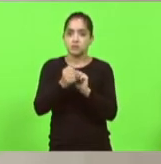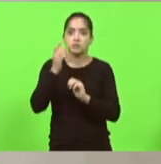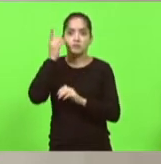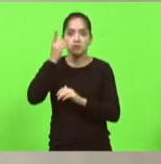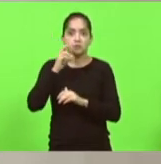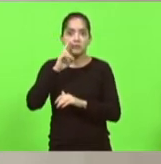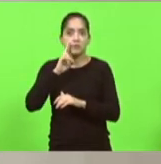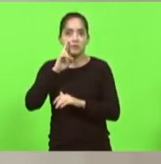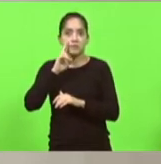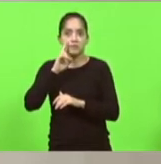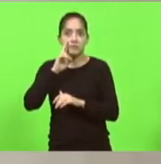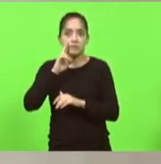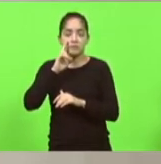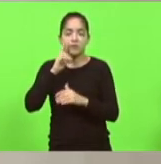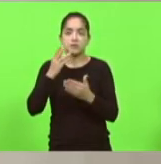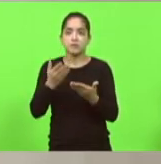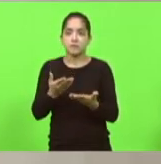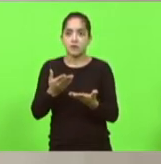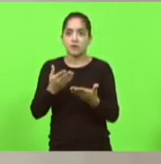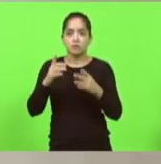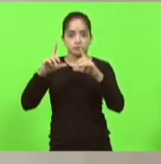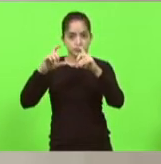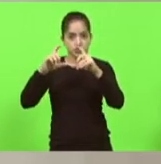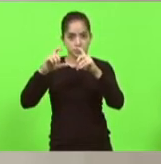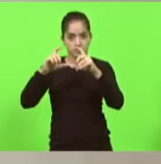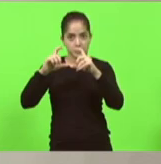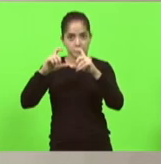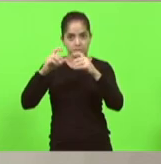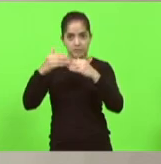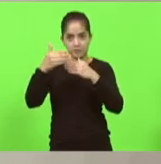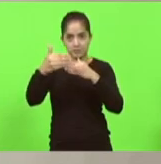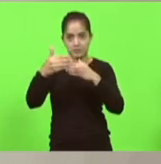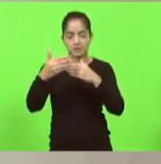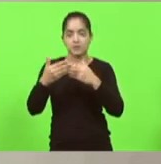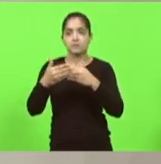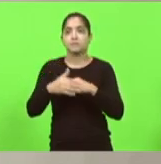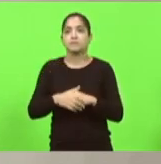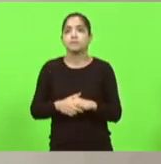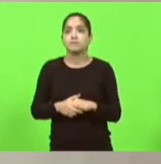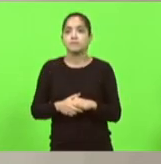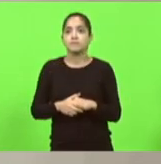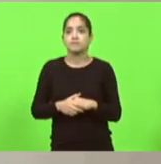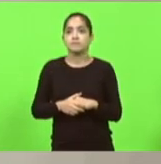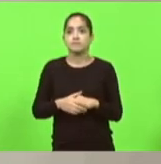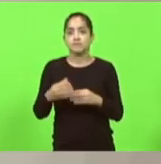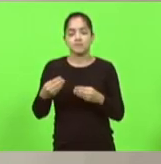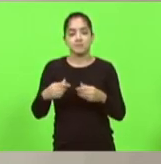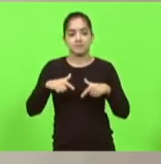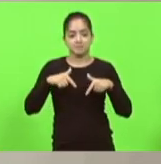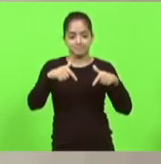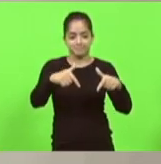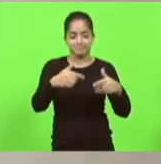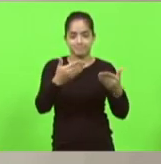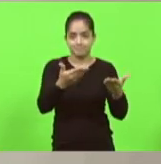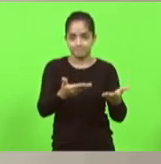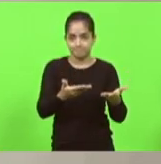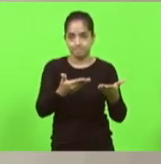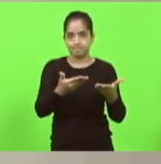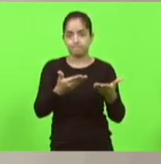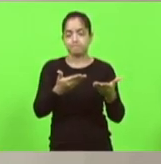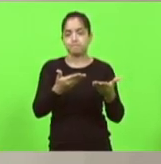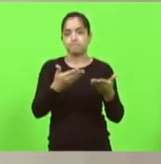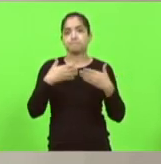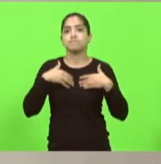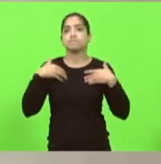fazer uma foto aqui na frente do plenário, aqui, entregando uma placa de homenagem entregue